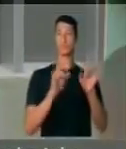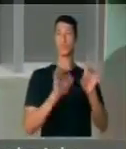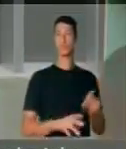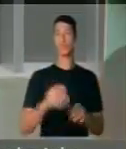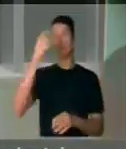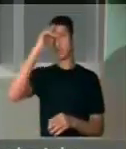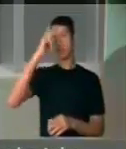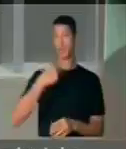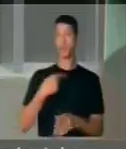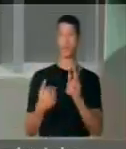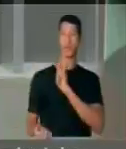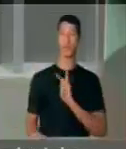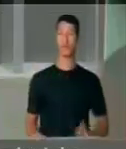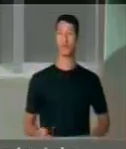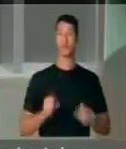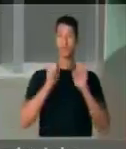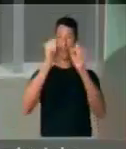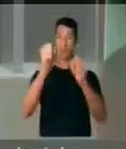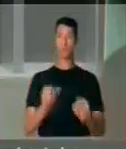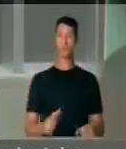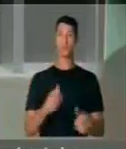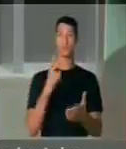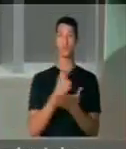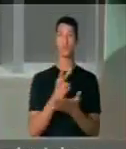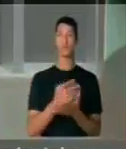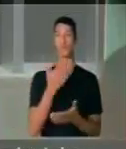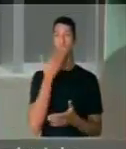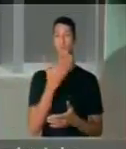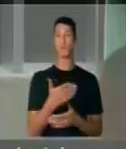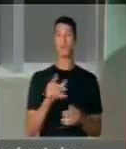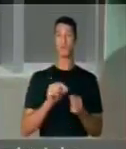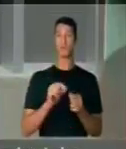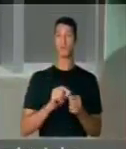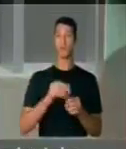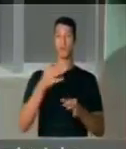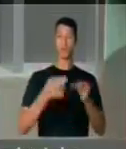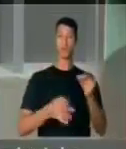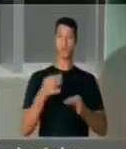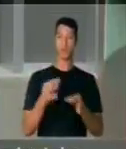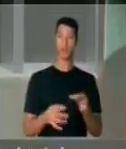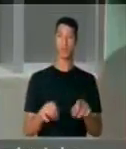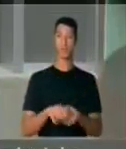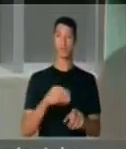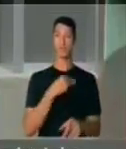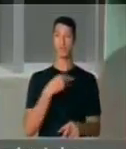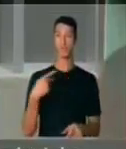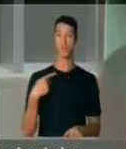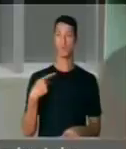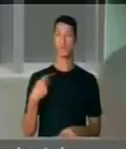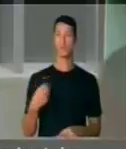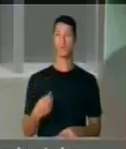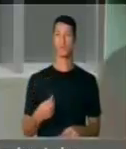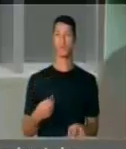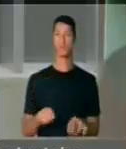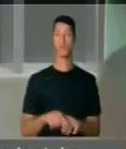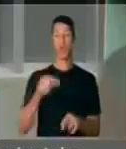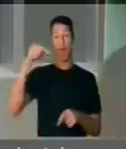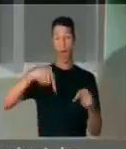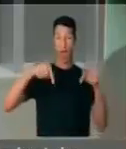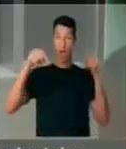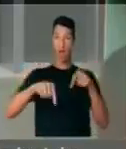a ela, que é presidente do poder. Da mesma forma, fez o Judiciário, fez o Ministério Público.